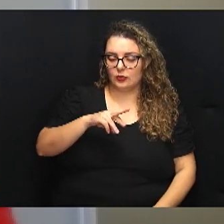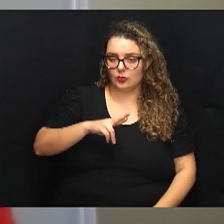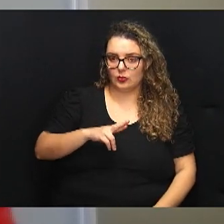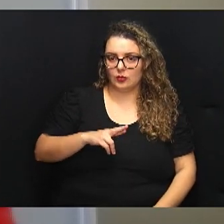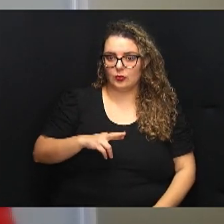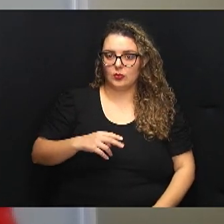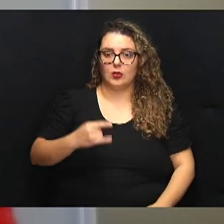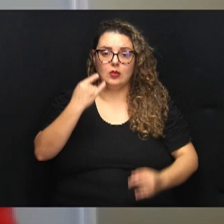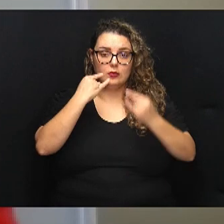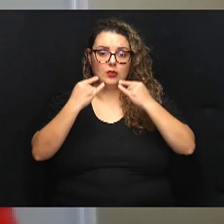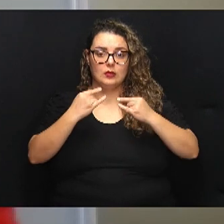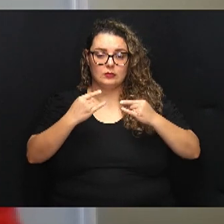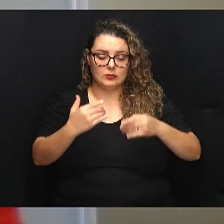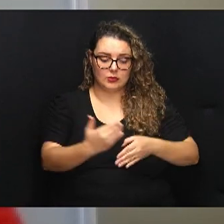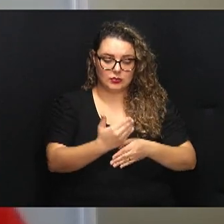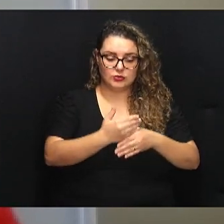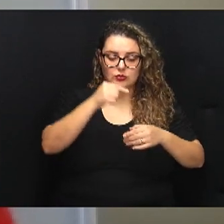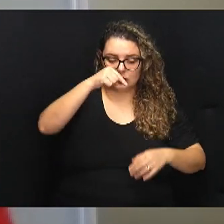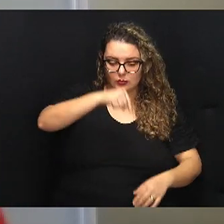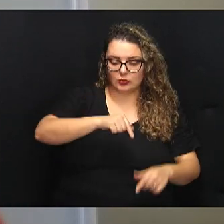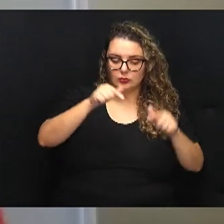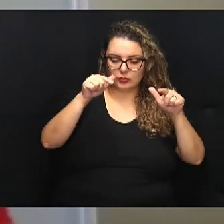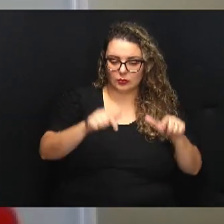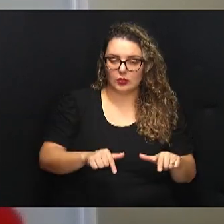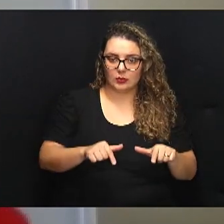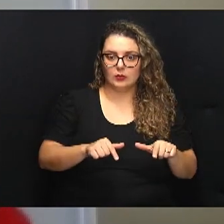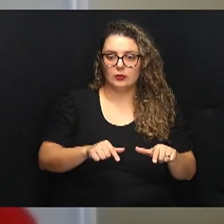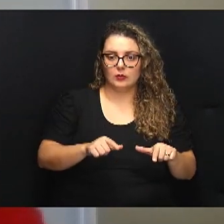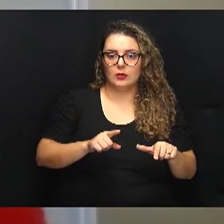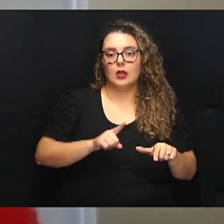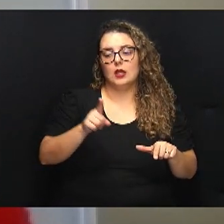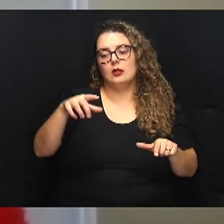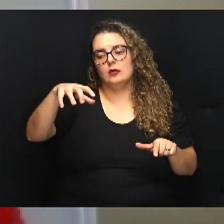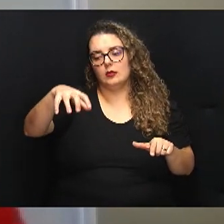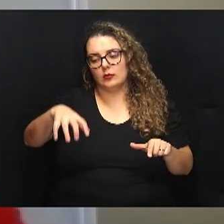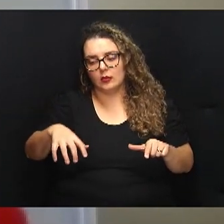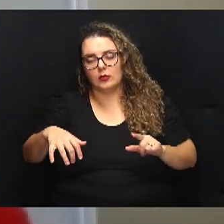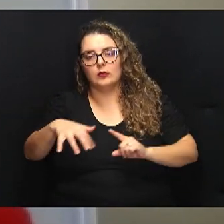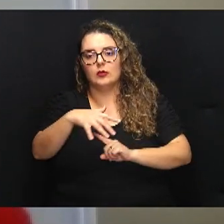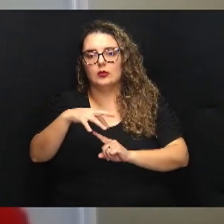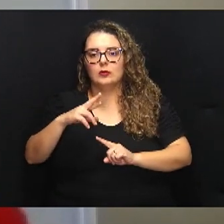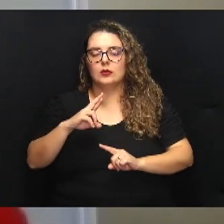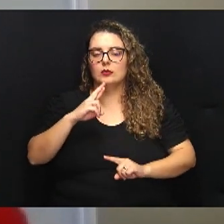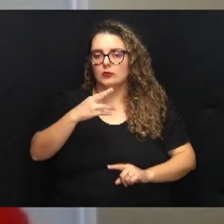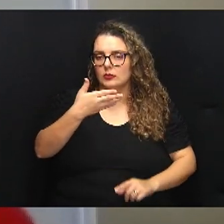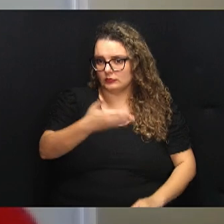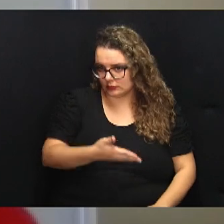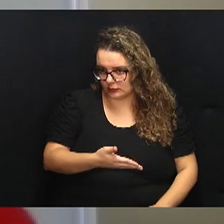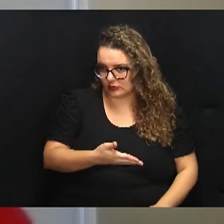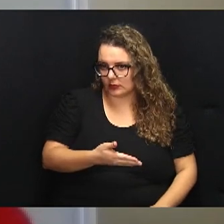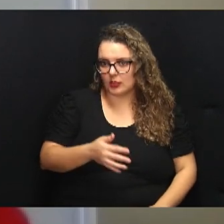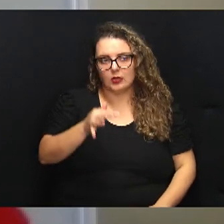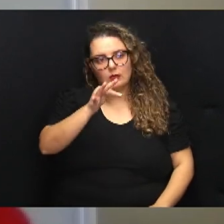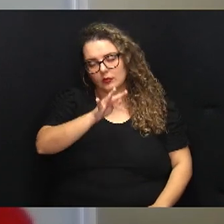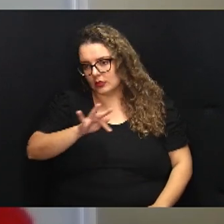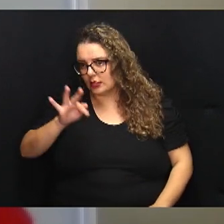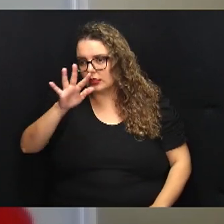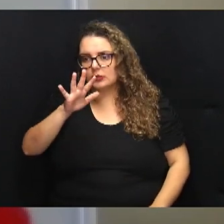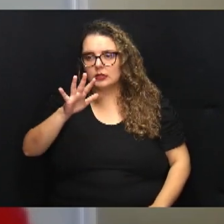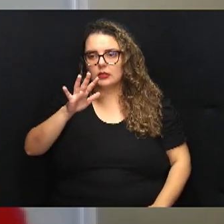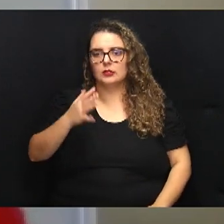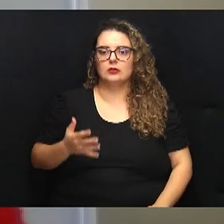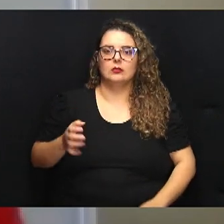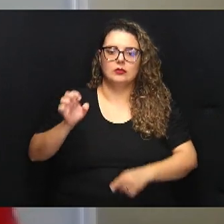de implantar um empreendimento, ele se dirige ao órgão ambiental correspondente, seja federal, o IBAMA,